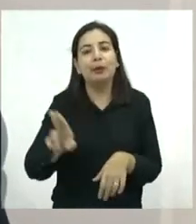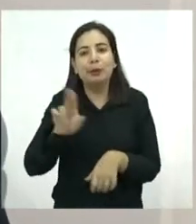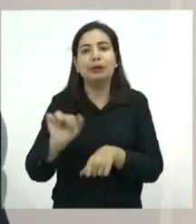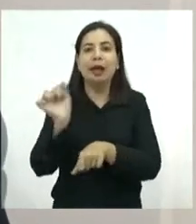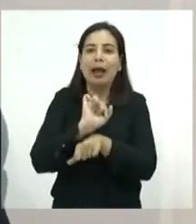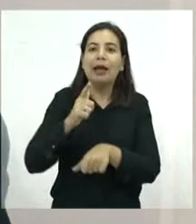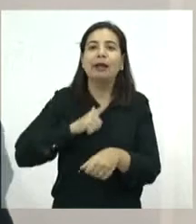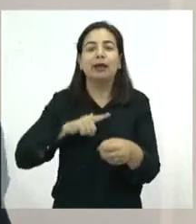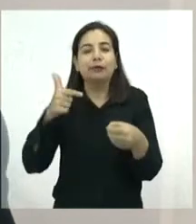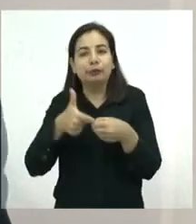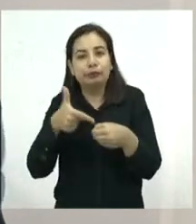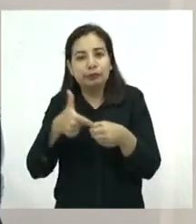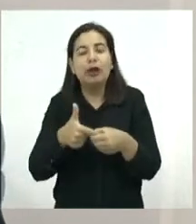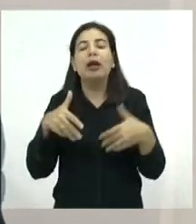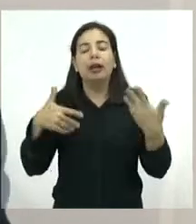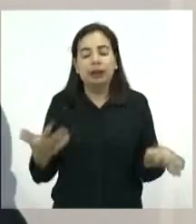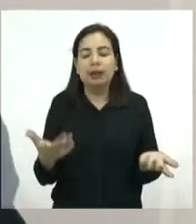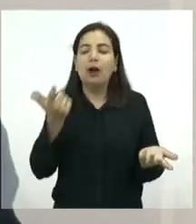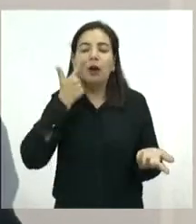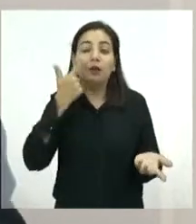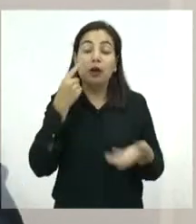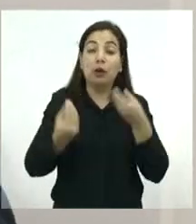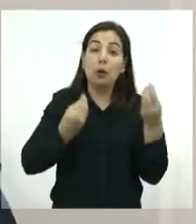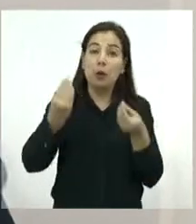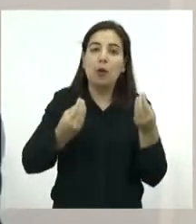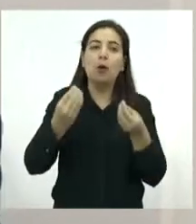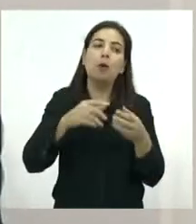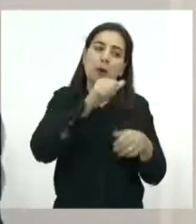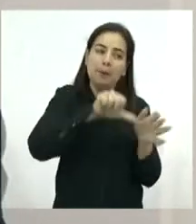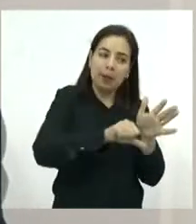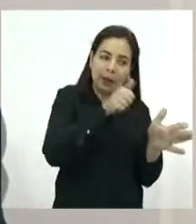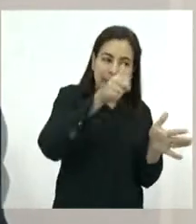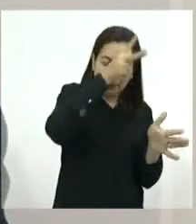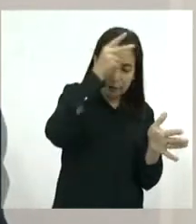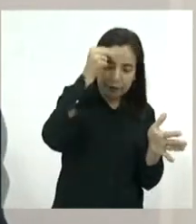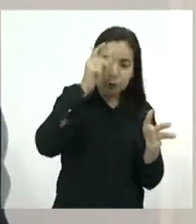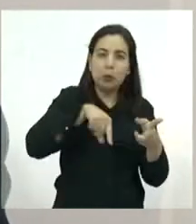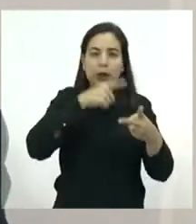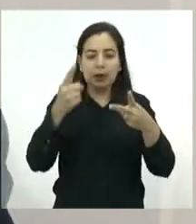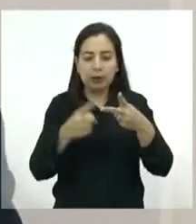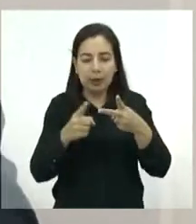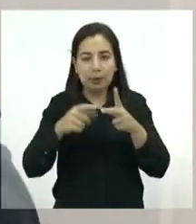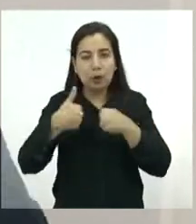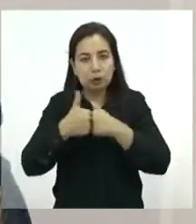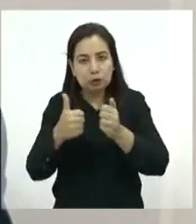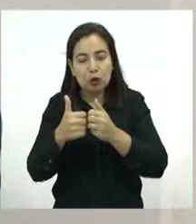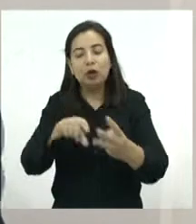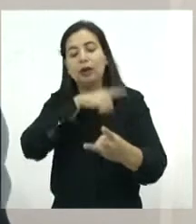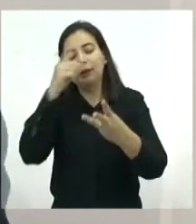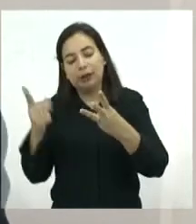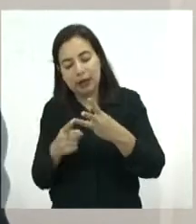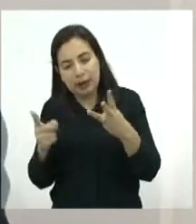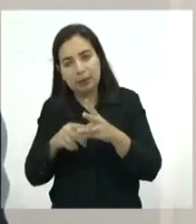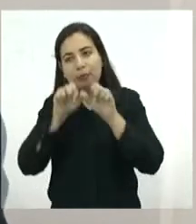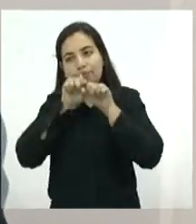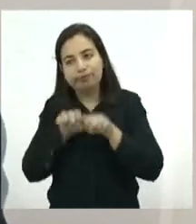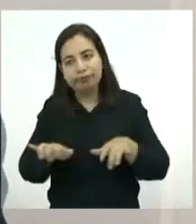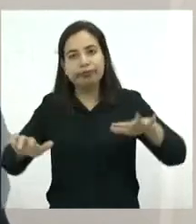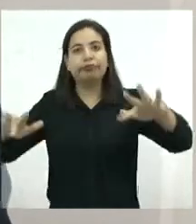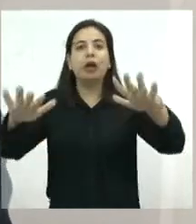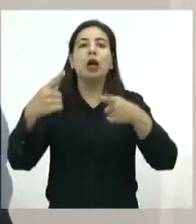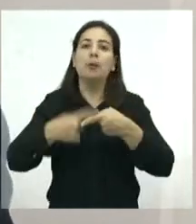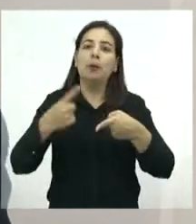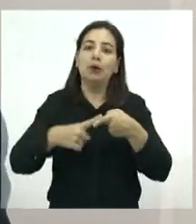sistema de transporte de Fortaleza com o seu carro particular, também usar um combustível renovável, que aí sim nós teríamos Fortaleza uma